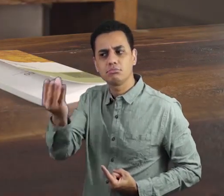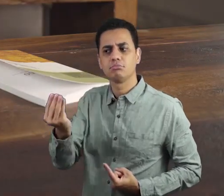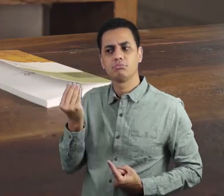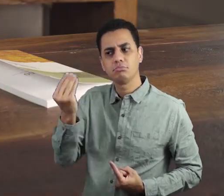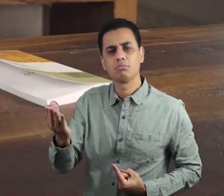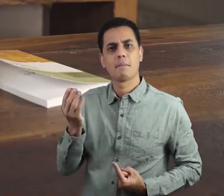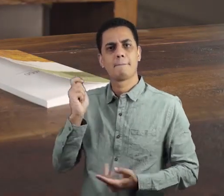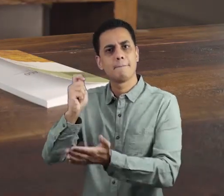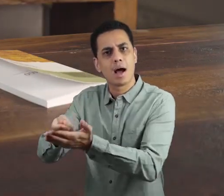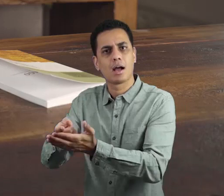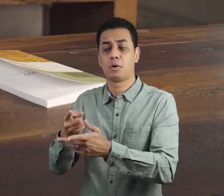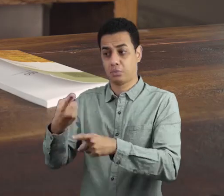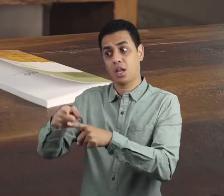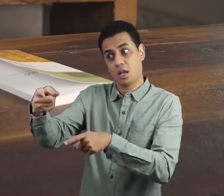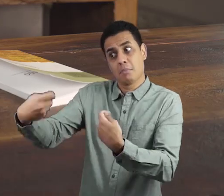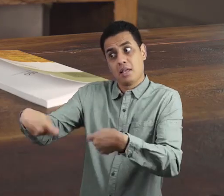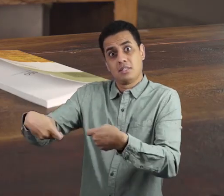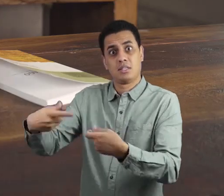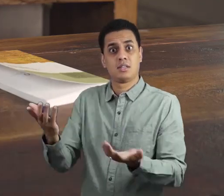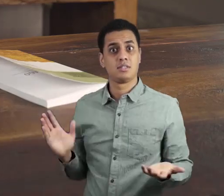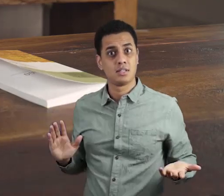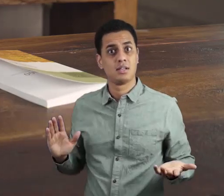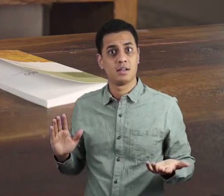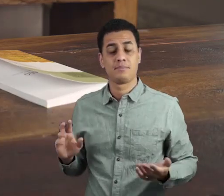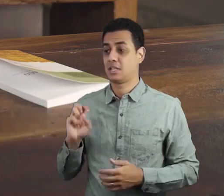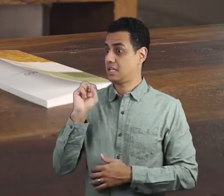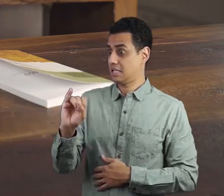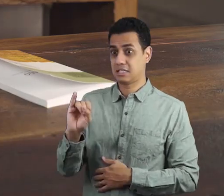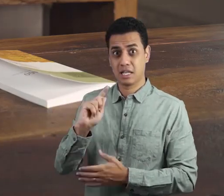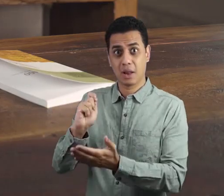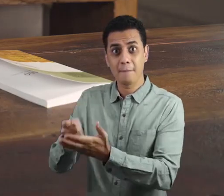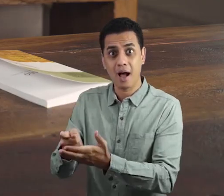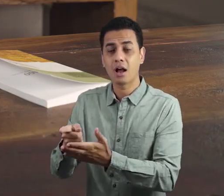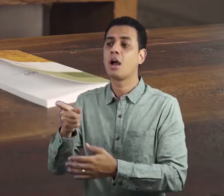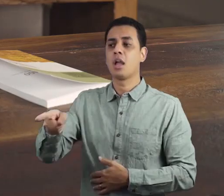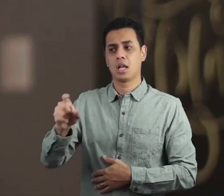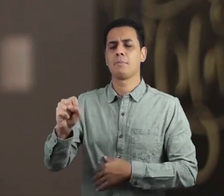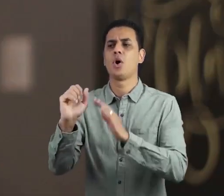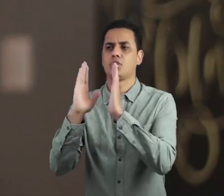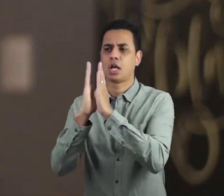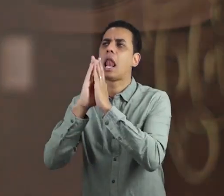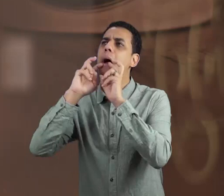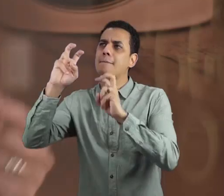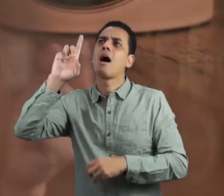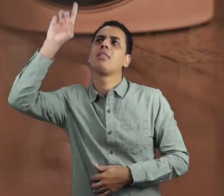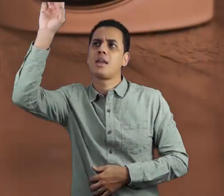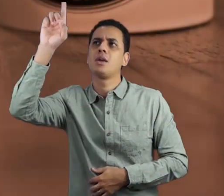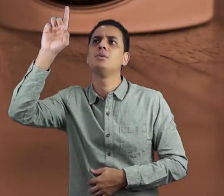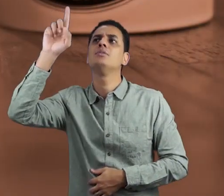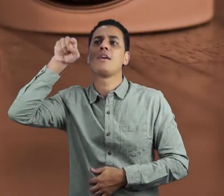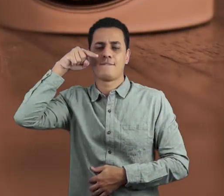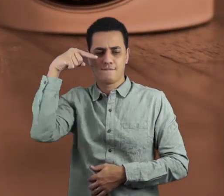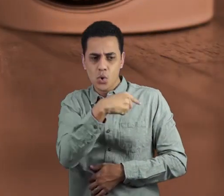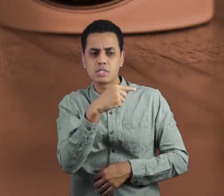para Levítico, você vai ver uma outra passagem importante em Levítico, capítulo 19. Não oprimam nem roubem